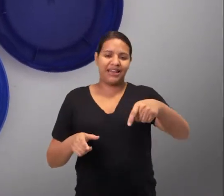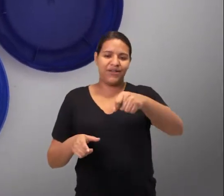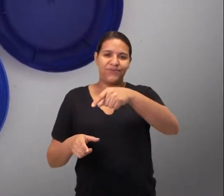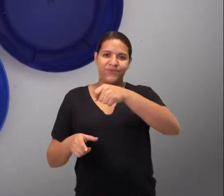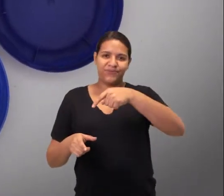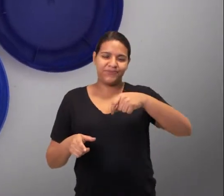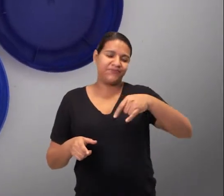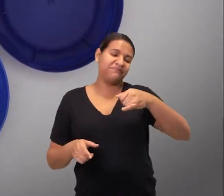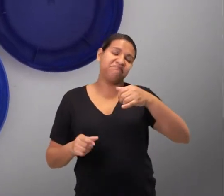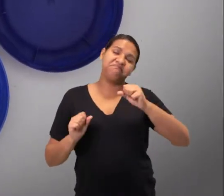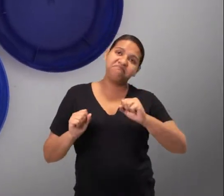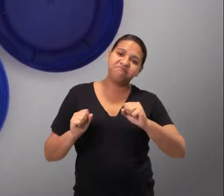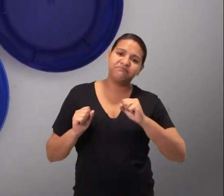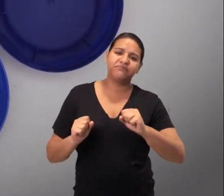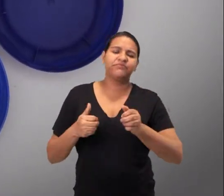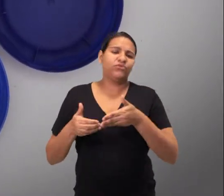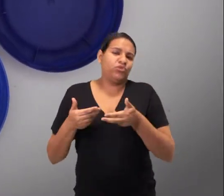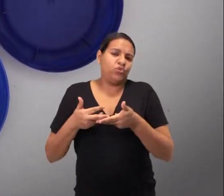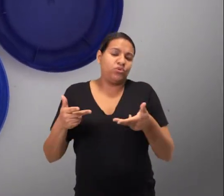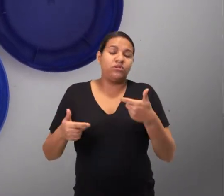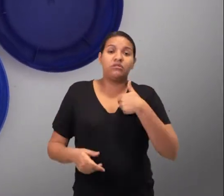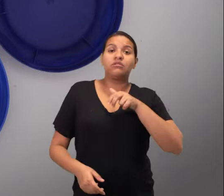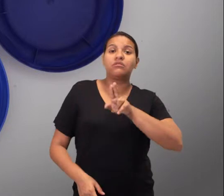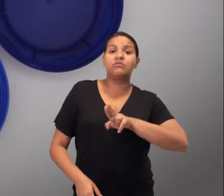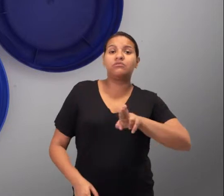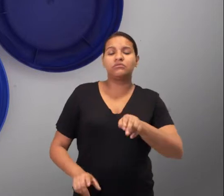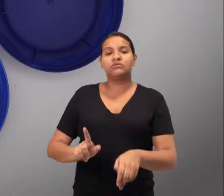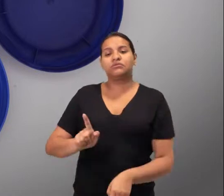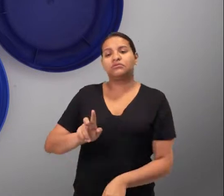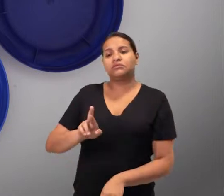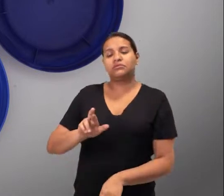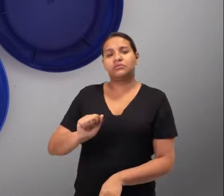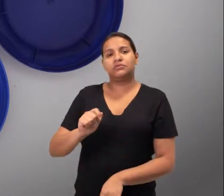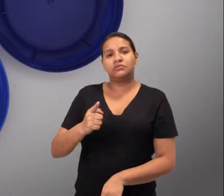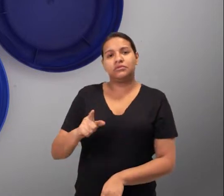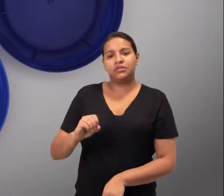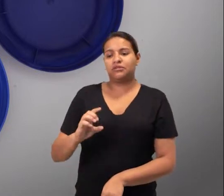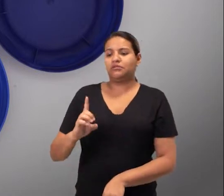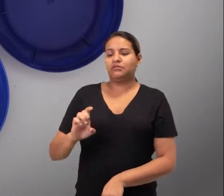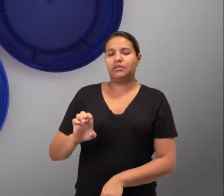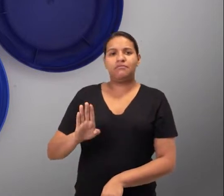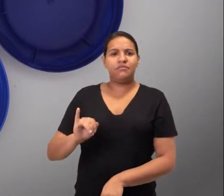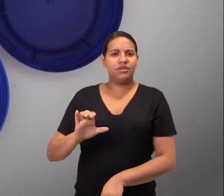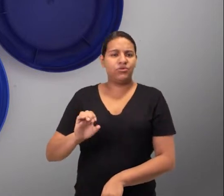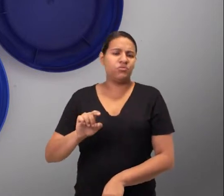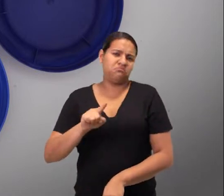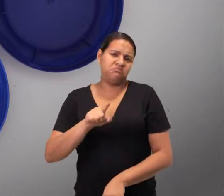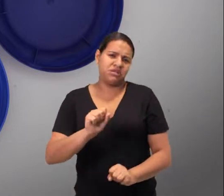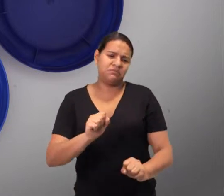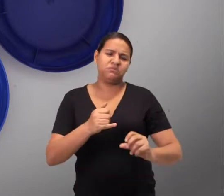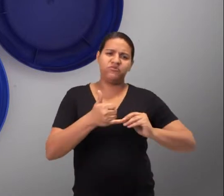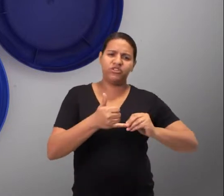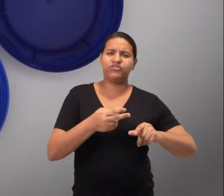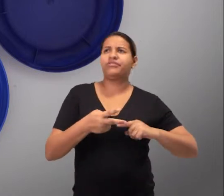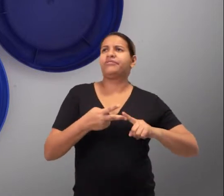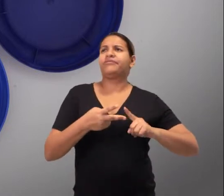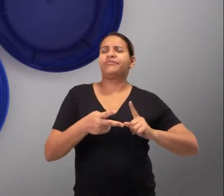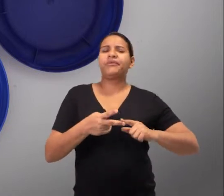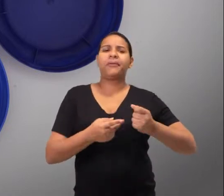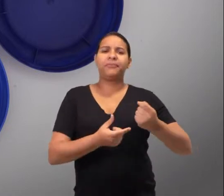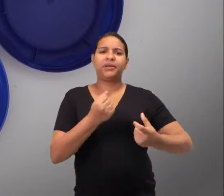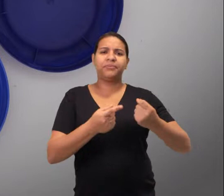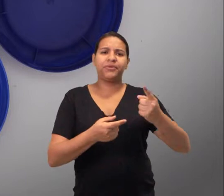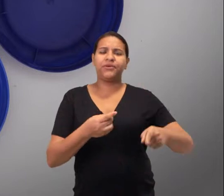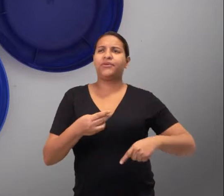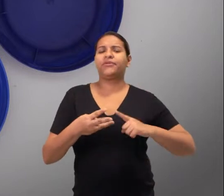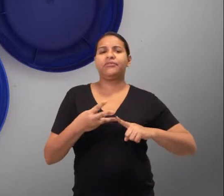grãos. Pode ser outros grãos. Eu usei grão de bico, mas você pode usar grão de feijão, milho de pipoca ou até